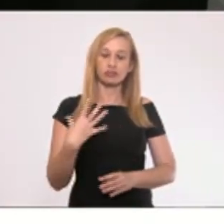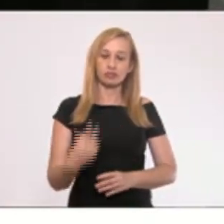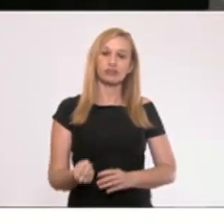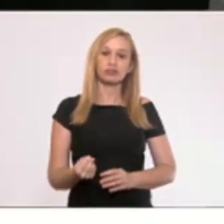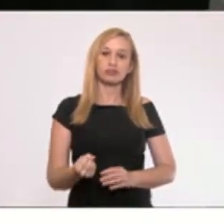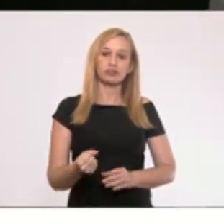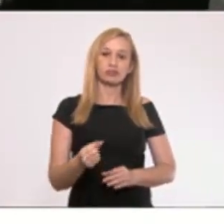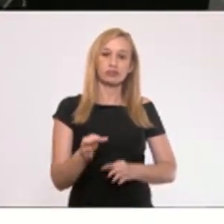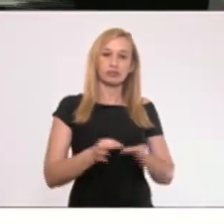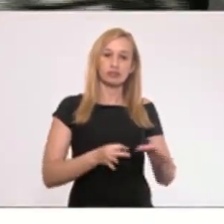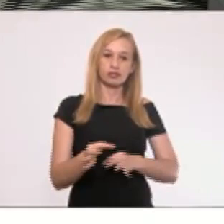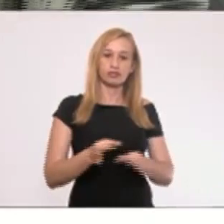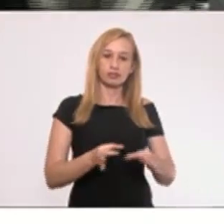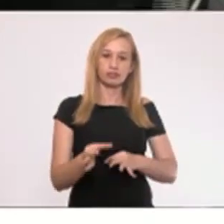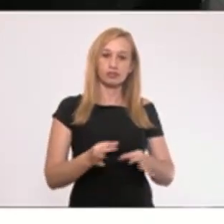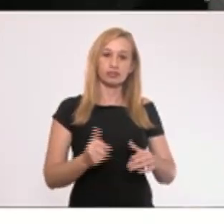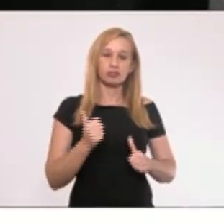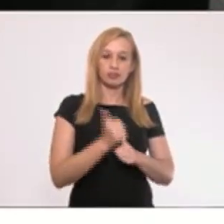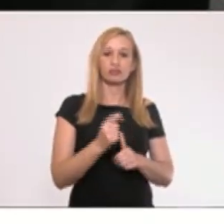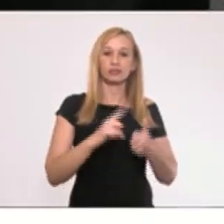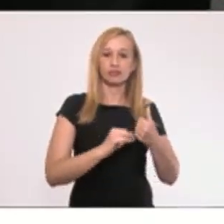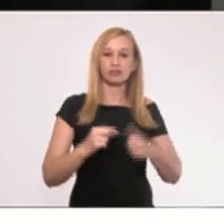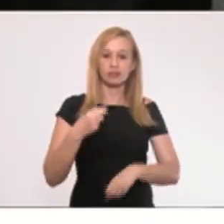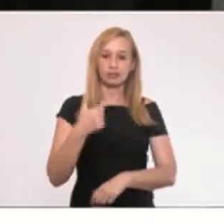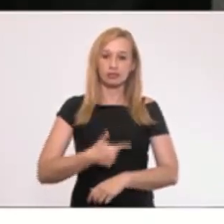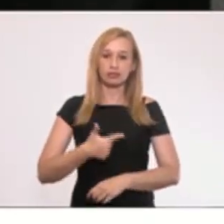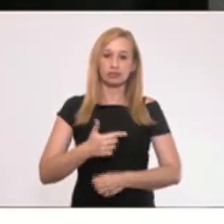favorável ao projeto com a supressão do artigo 2º.